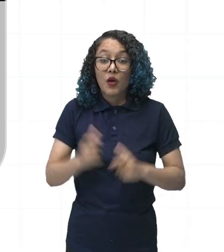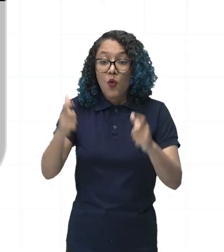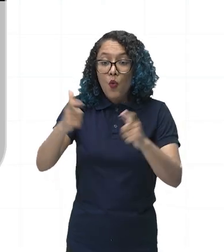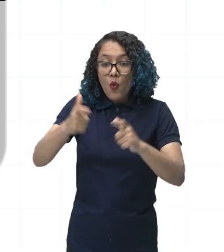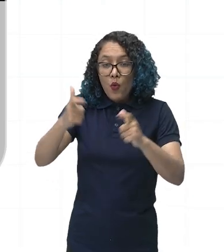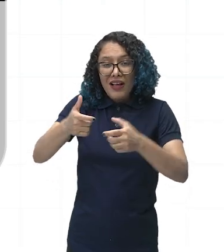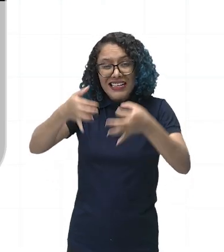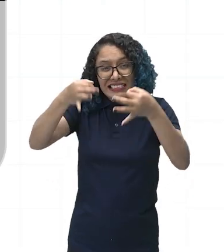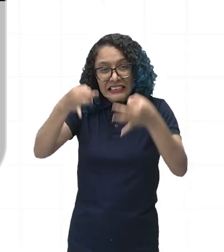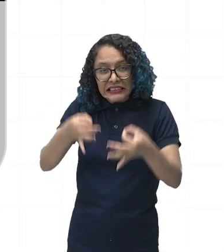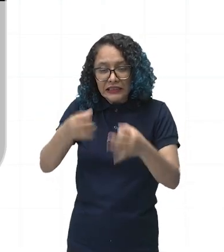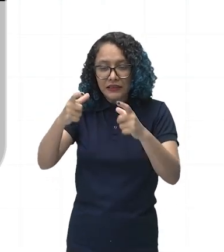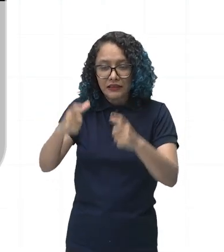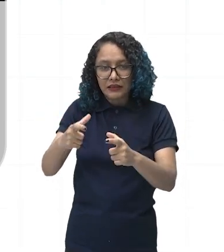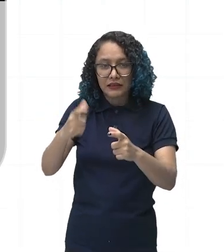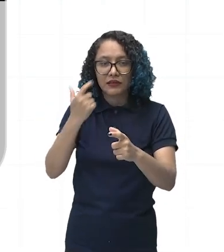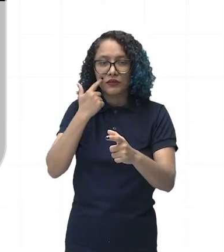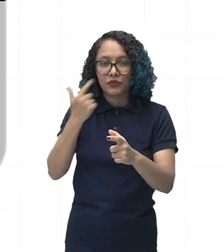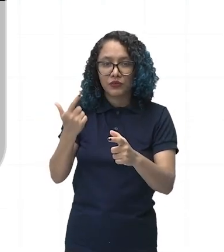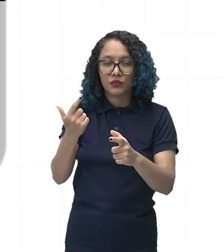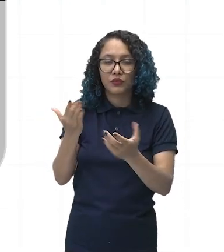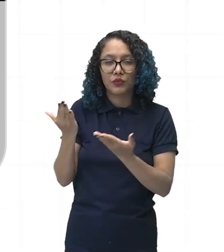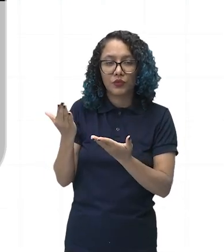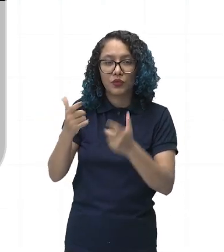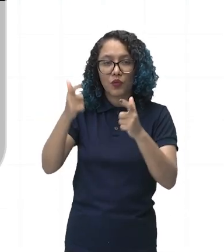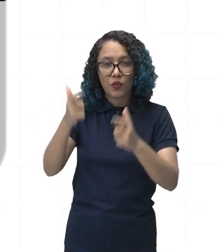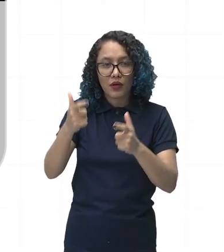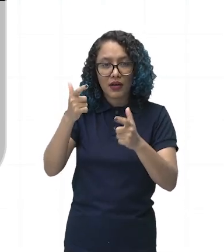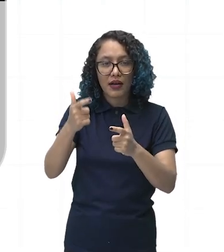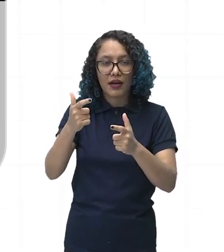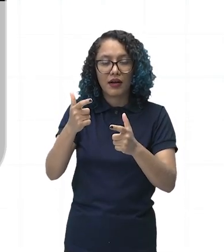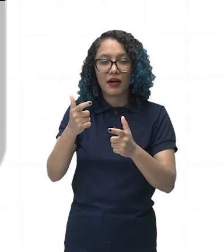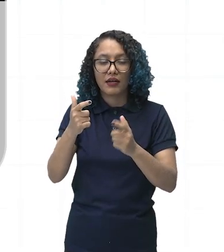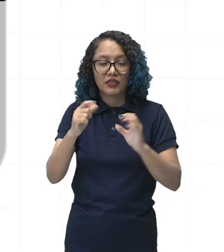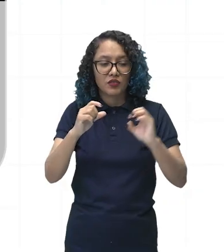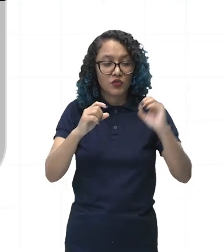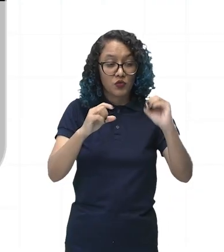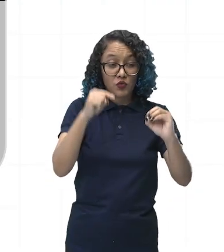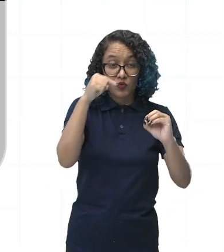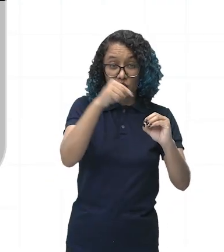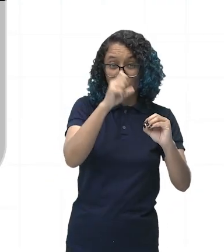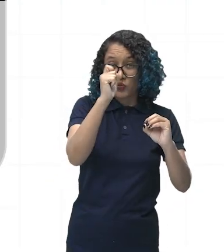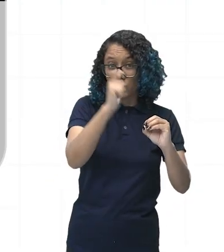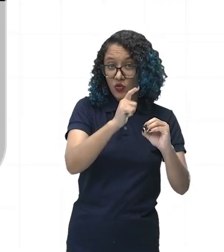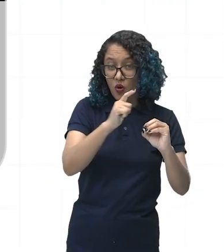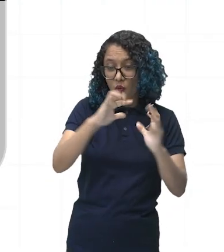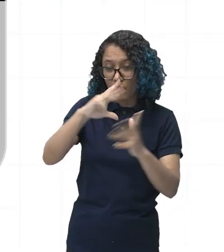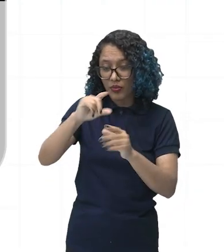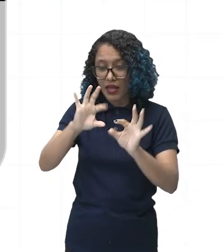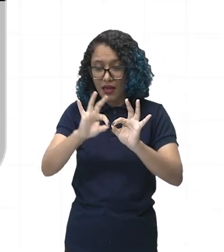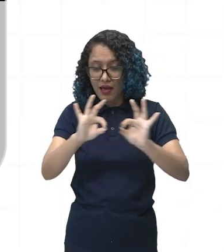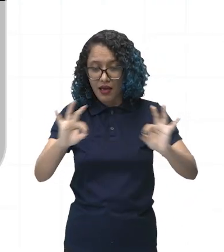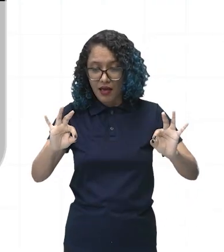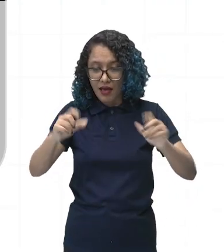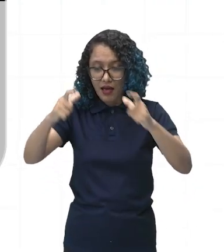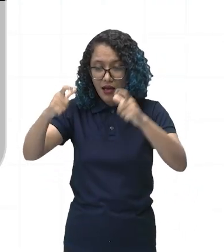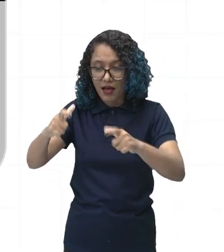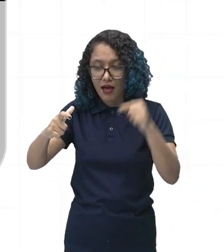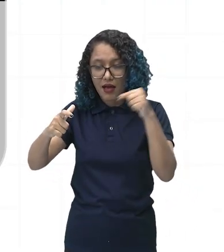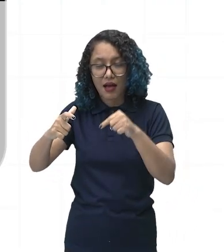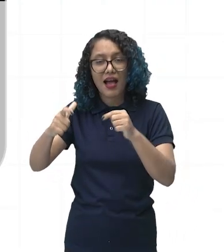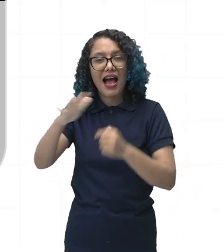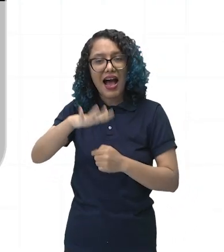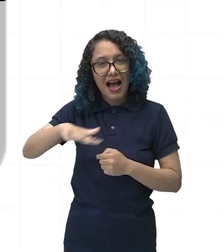localização exata da nossa Terra em relação ao Sol é o que a gente chama de zona habitável,